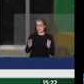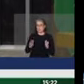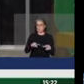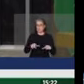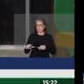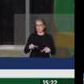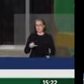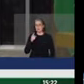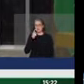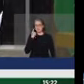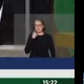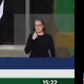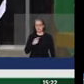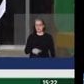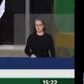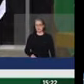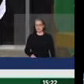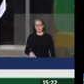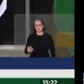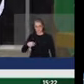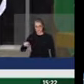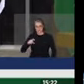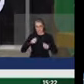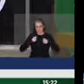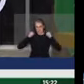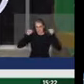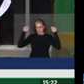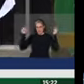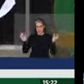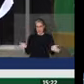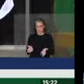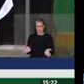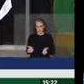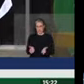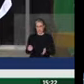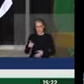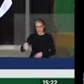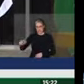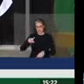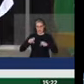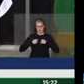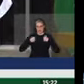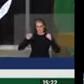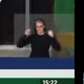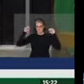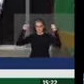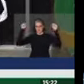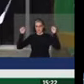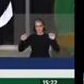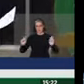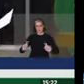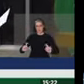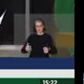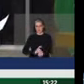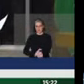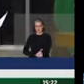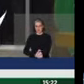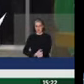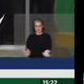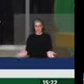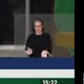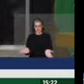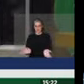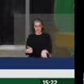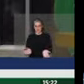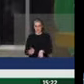quero trazer aqui. Ficaram nervosinhos. Há um deputado na tribuna, senhores deputados. Ficaram nervosinhos. Pedimos respeito. Há